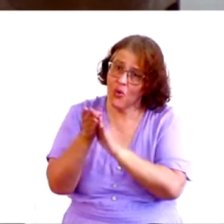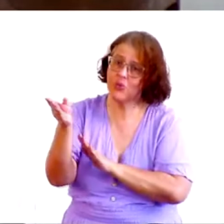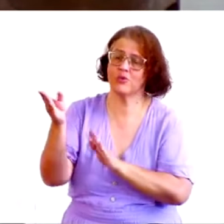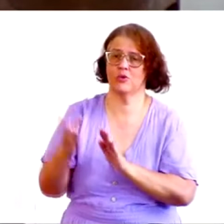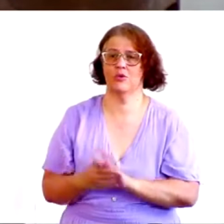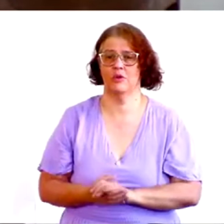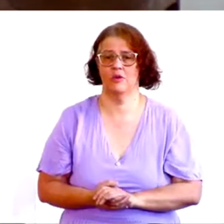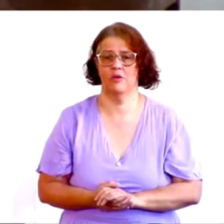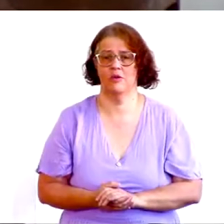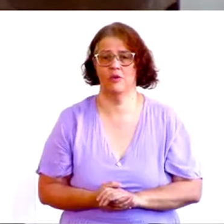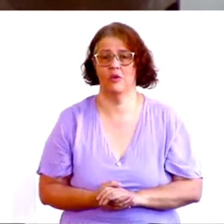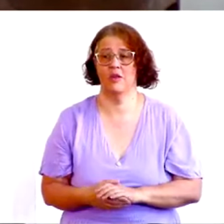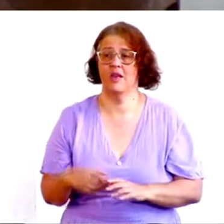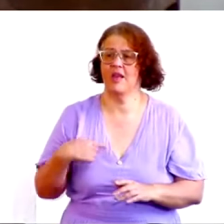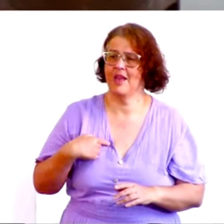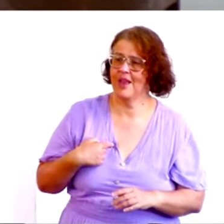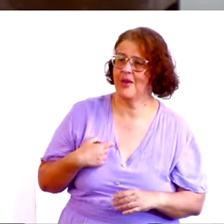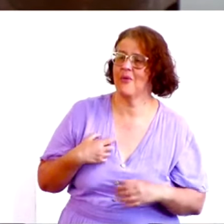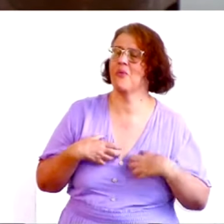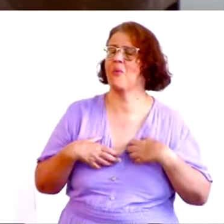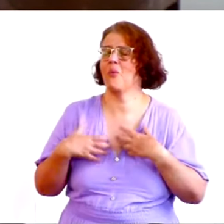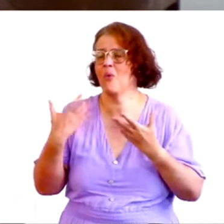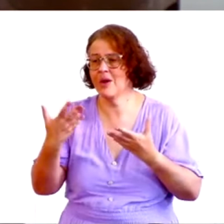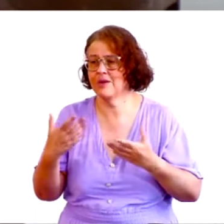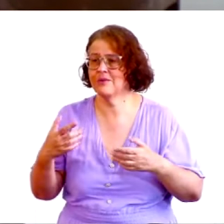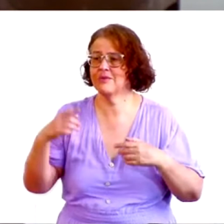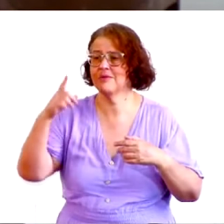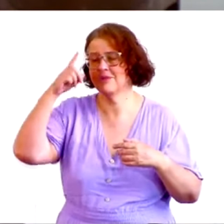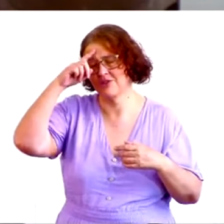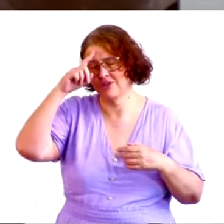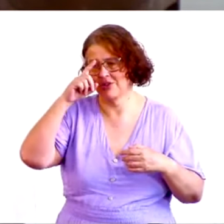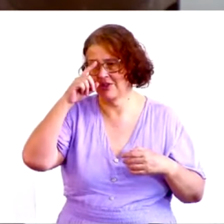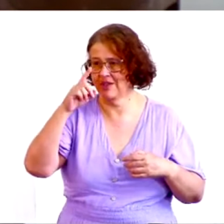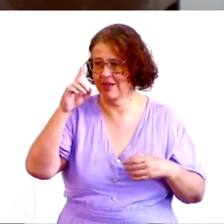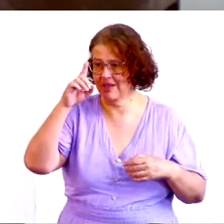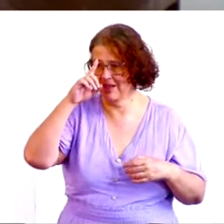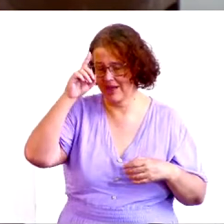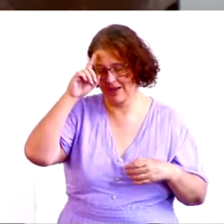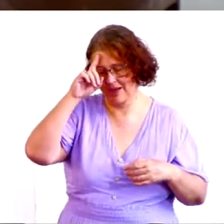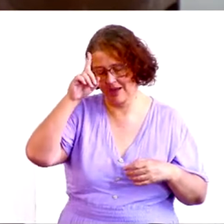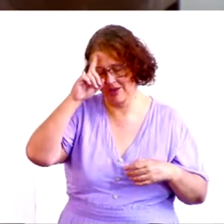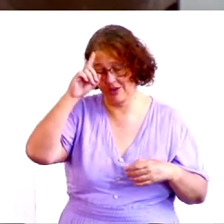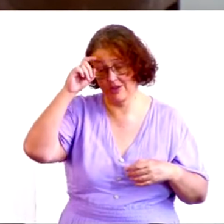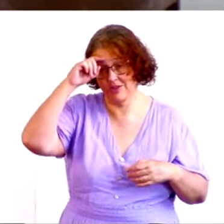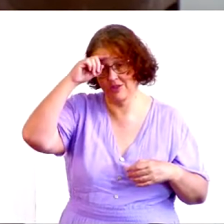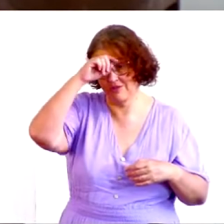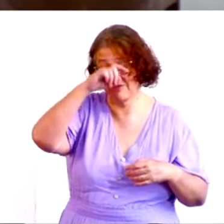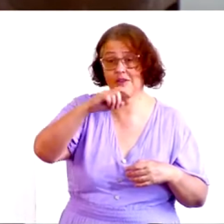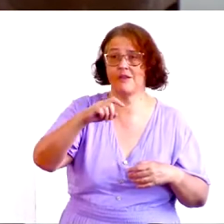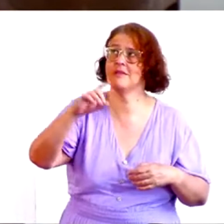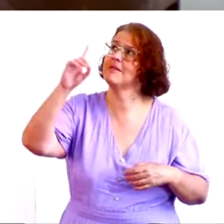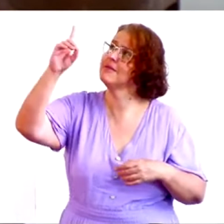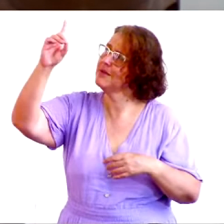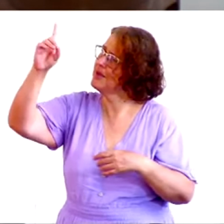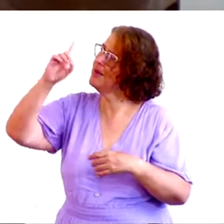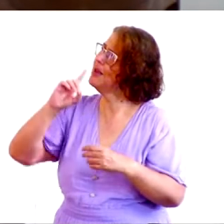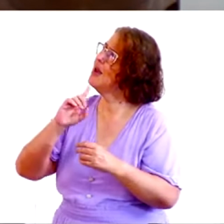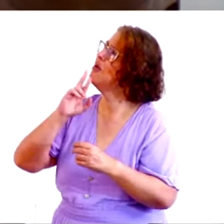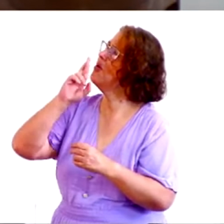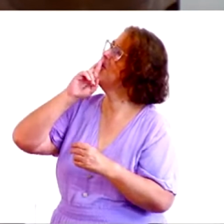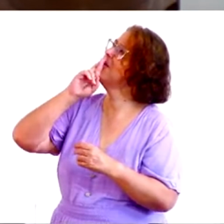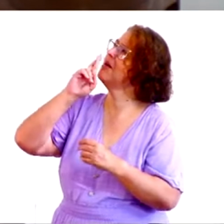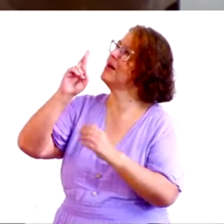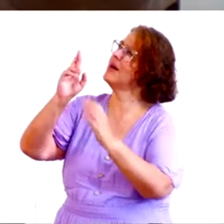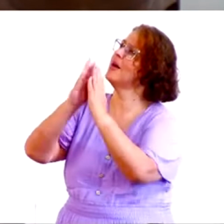em dificuldades em situações muito difíceis e o senhor me atendeu a voz